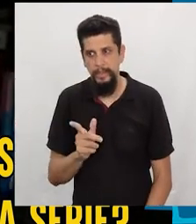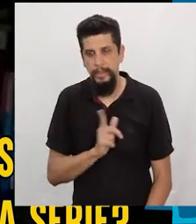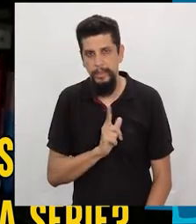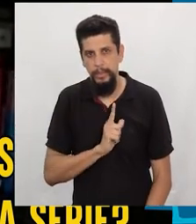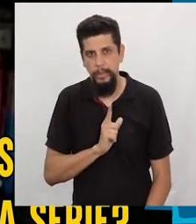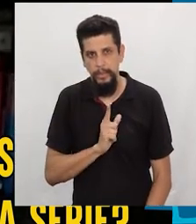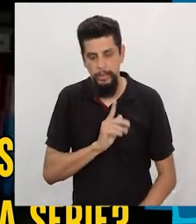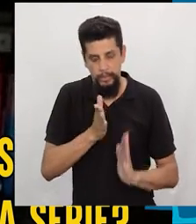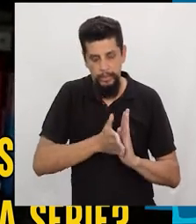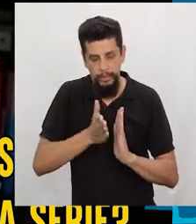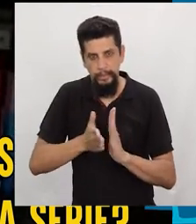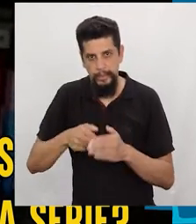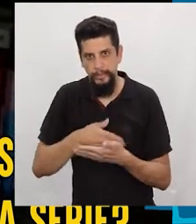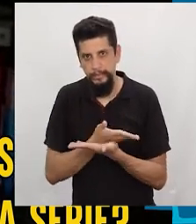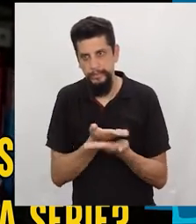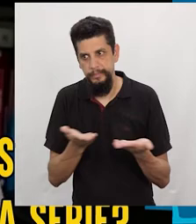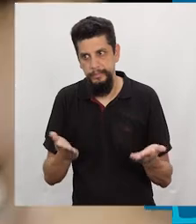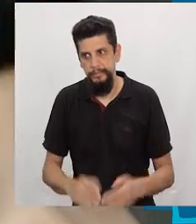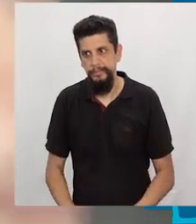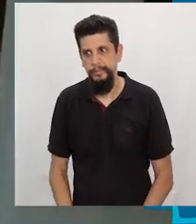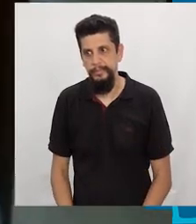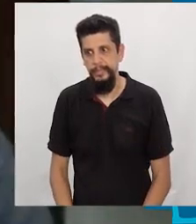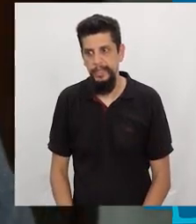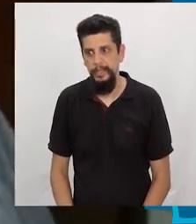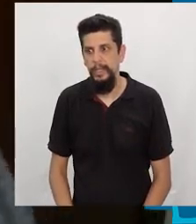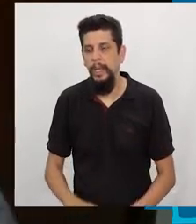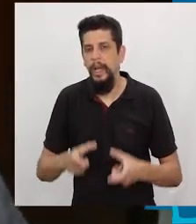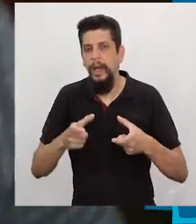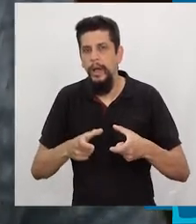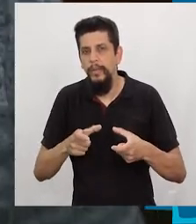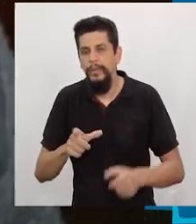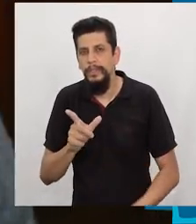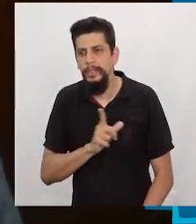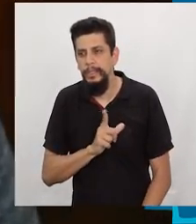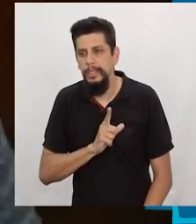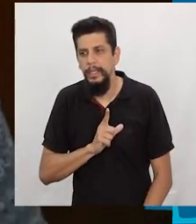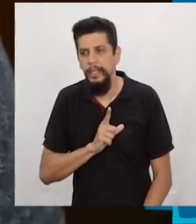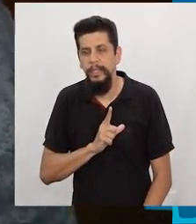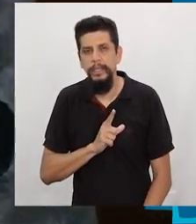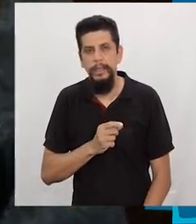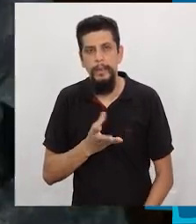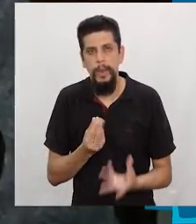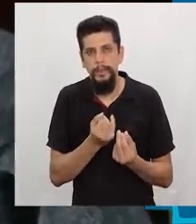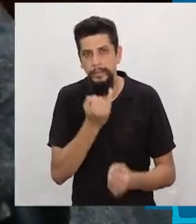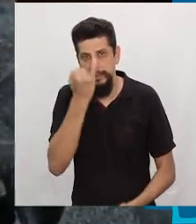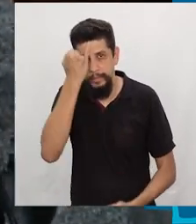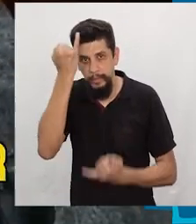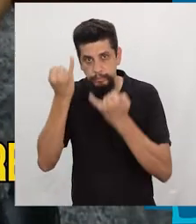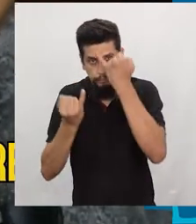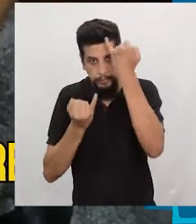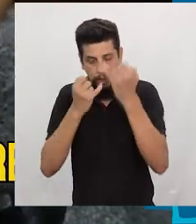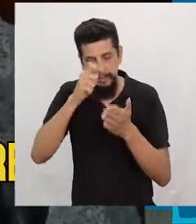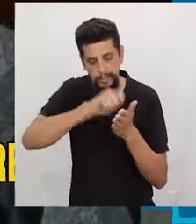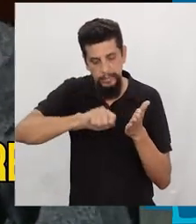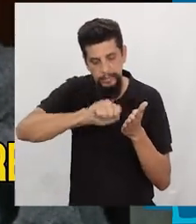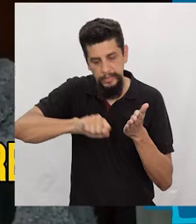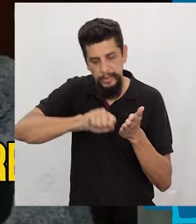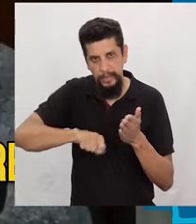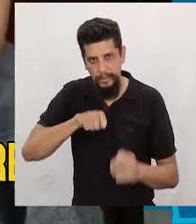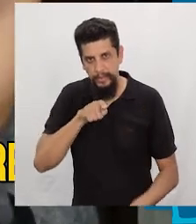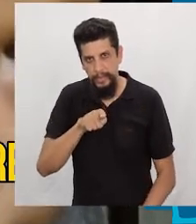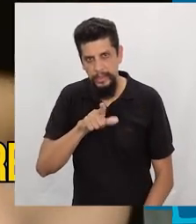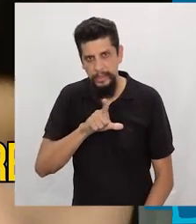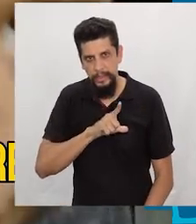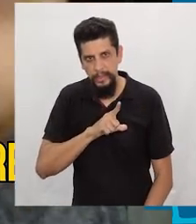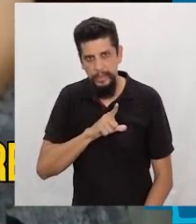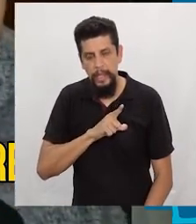trazer um episódio de série para você. De onde você tira tantas ideias para escrever? Você